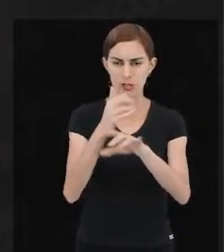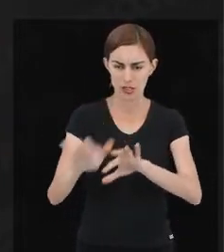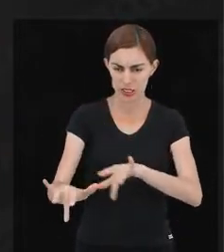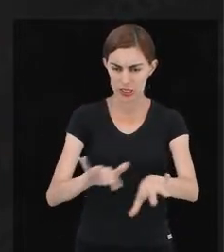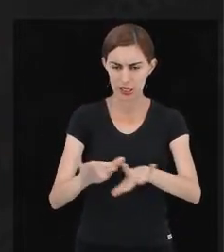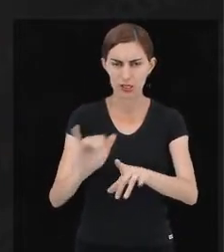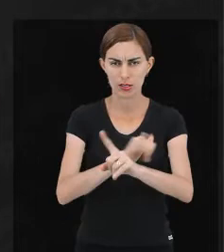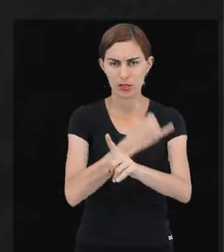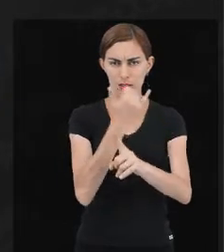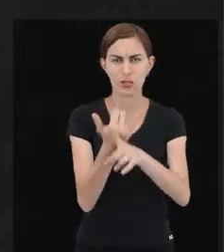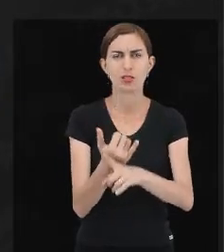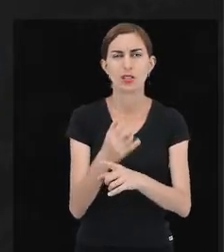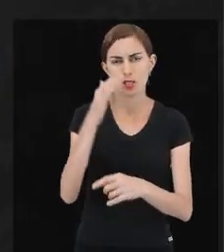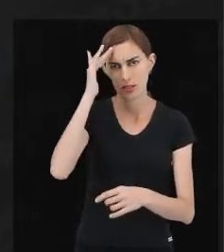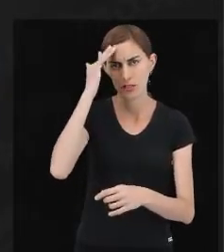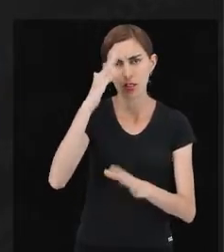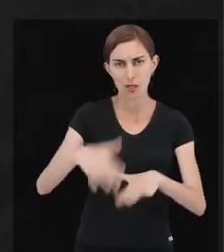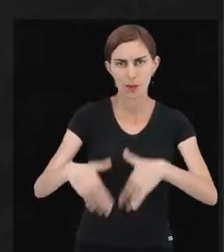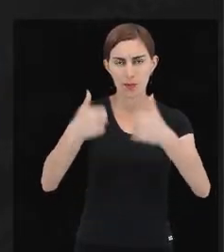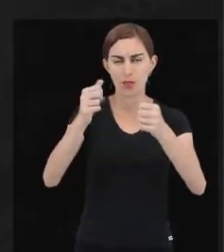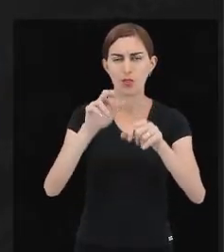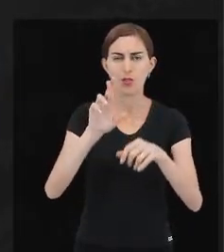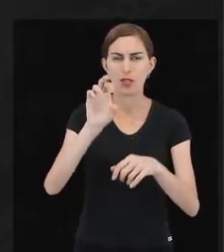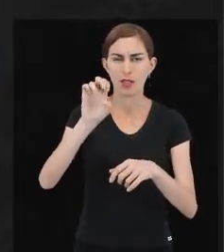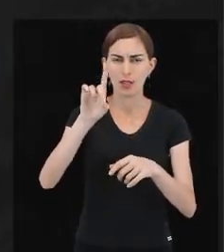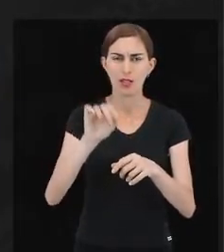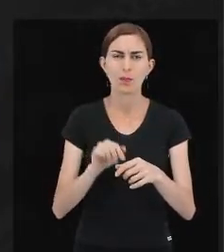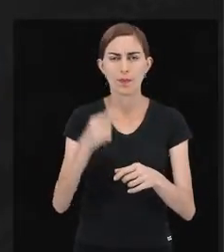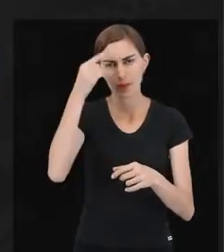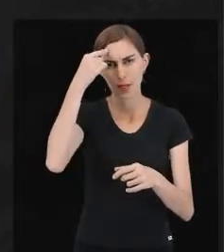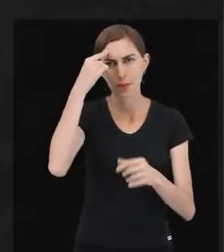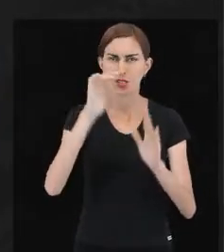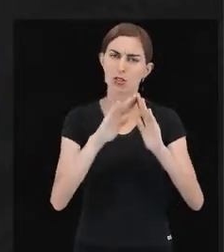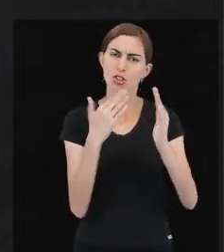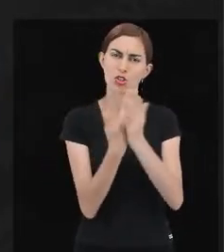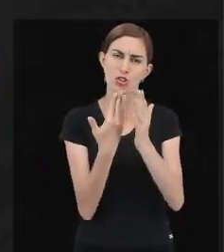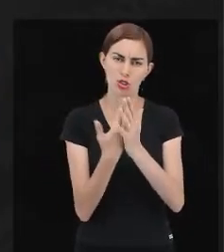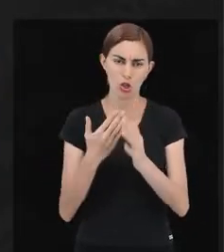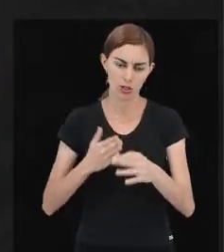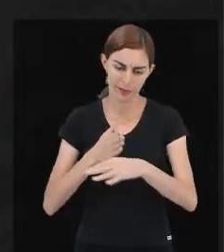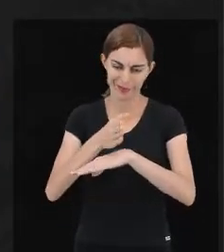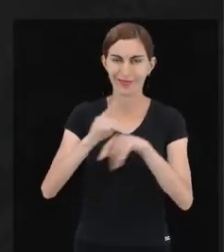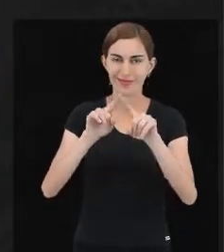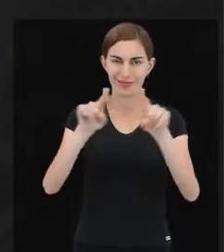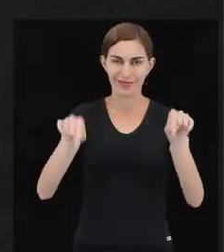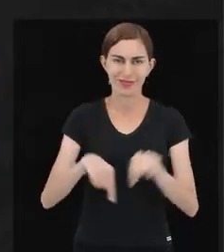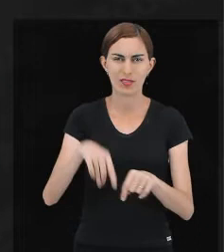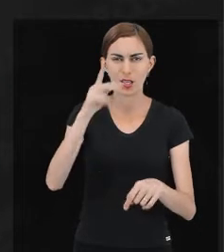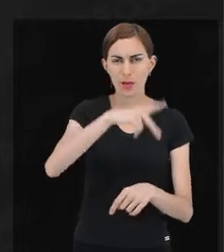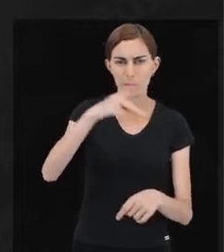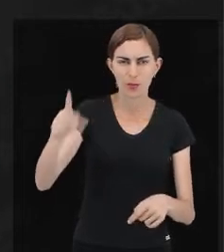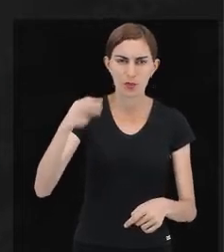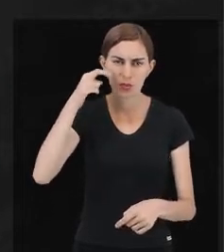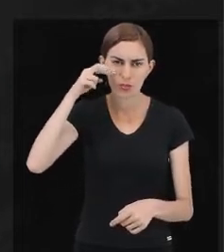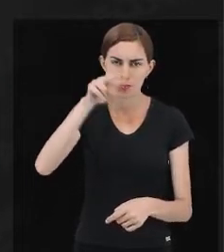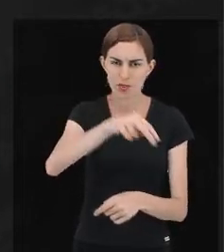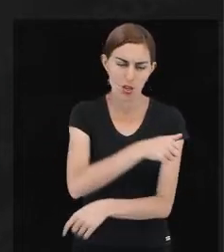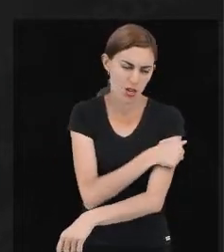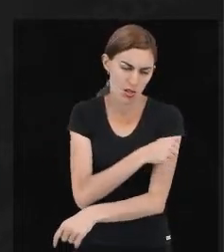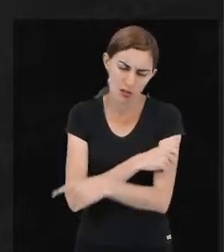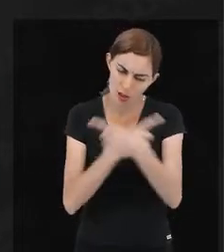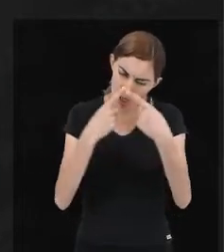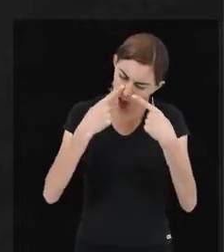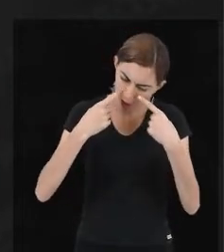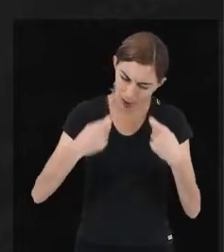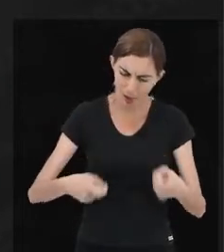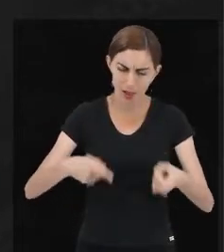para compreender melhor o funcionamento da rede. Imagine que, em determinada escola, ao entrar na sala de aula, a professora se depara com uma